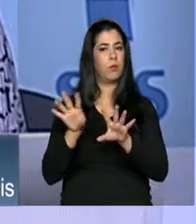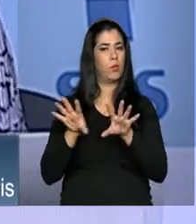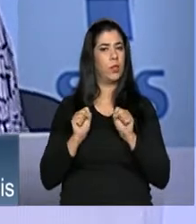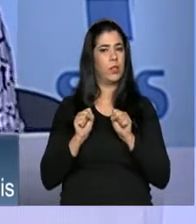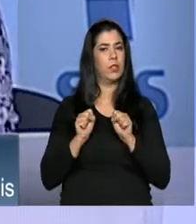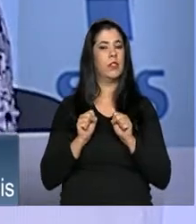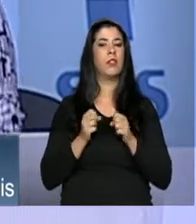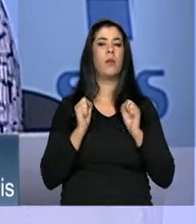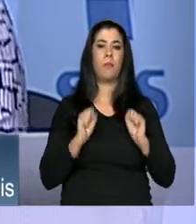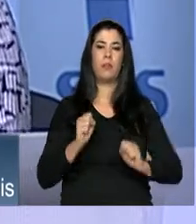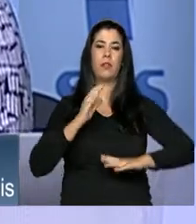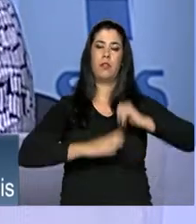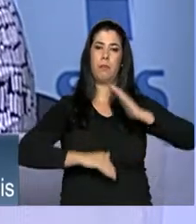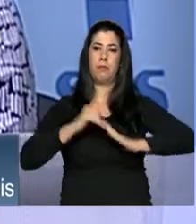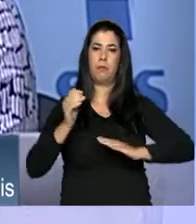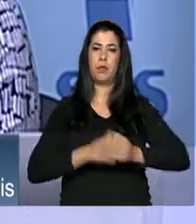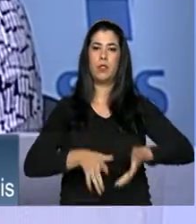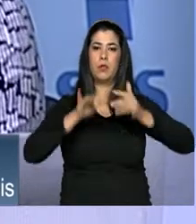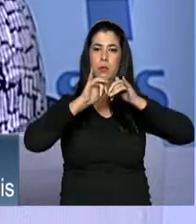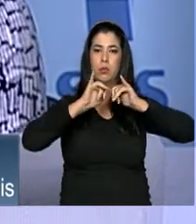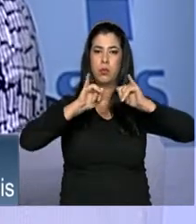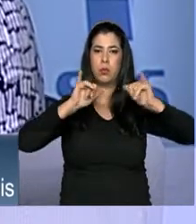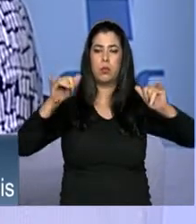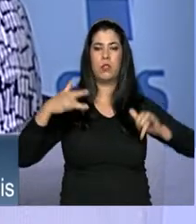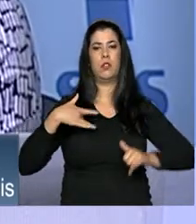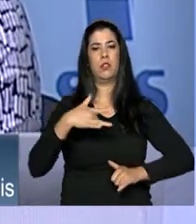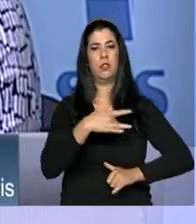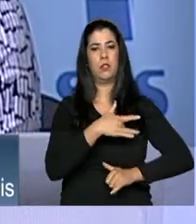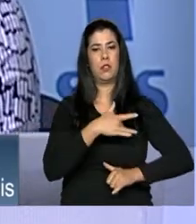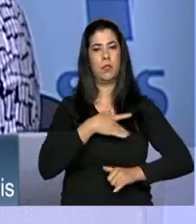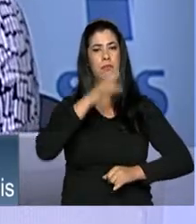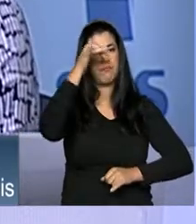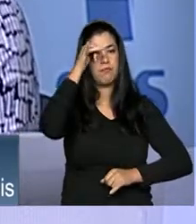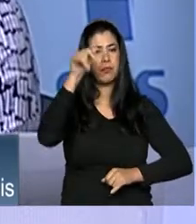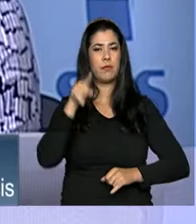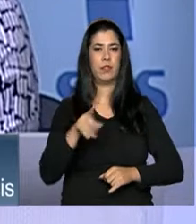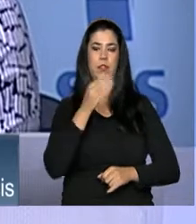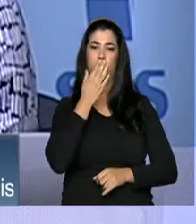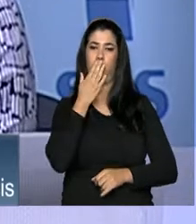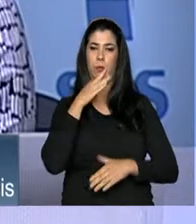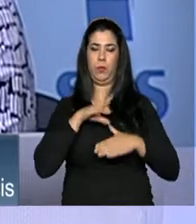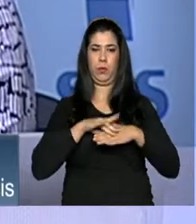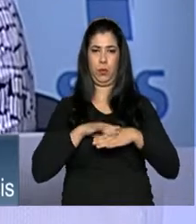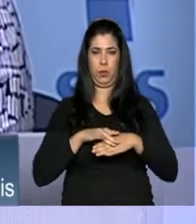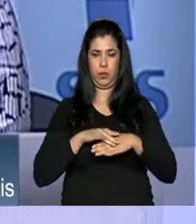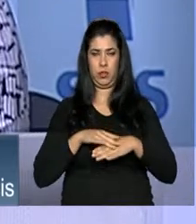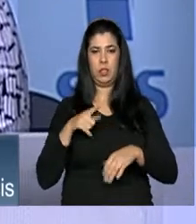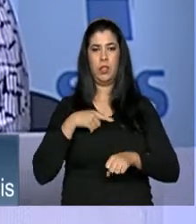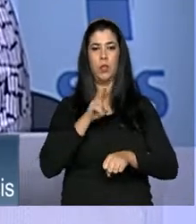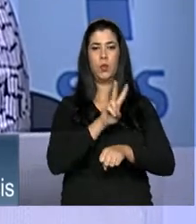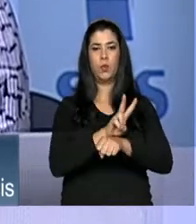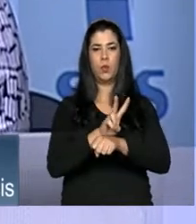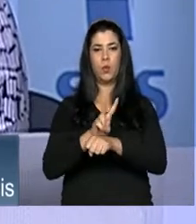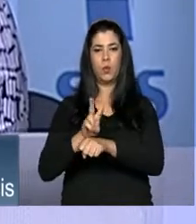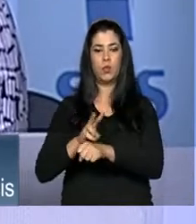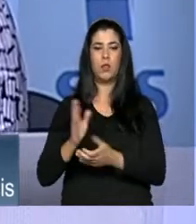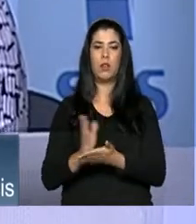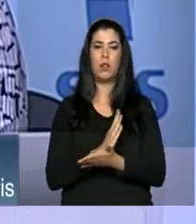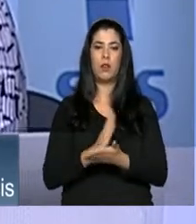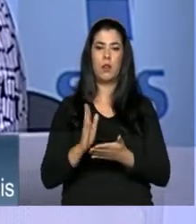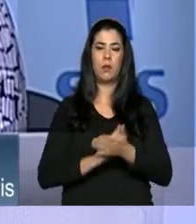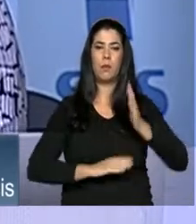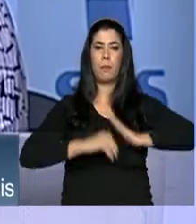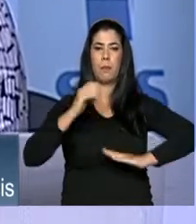assim as ações de promoção da saúde e prevenção dessas doenças. Nós monitoramos habitualmente, então, os hábitos